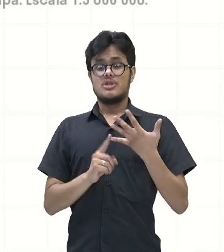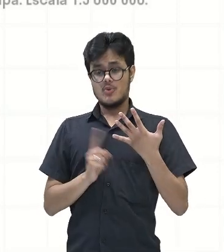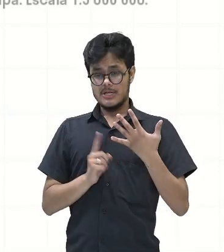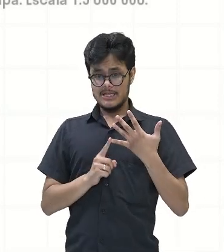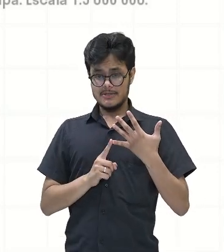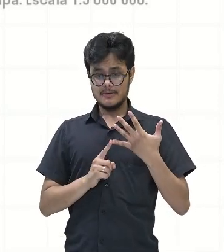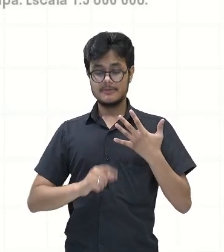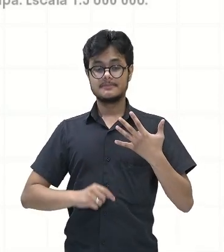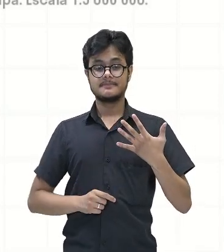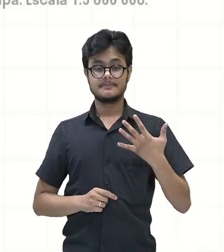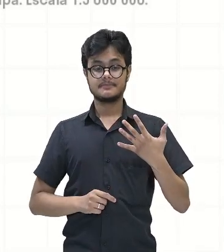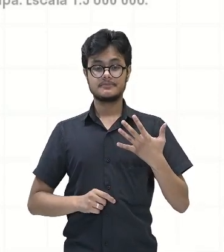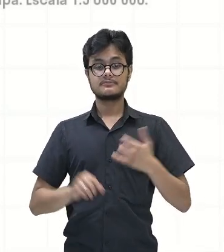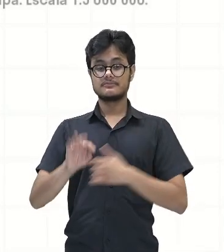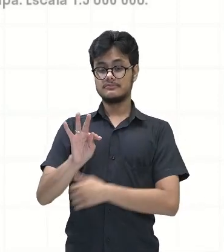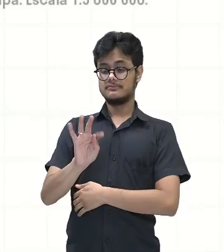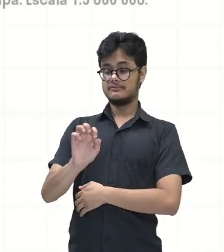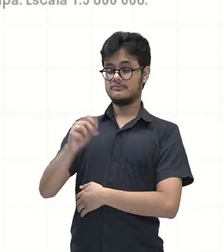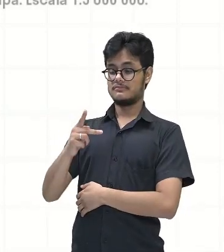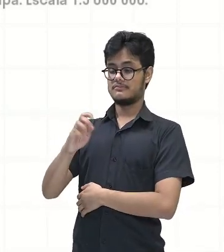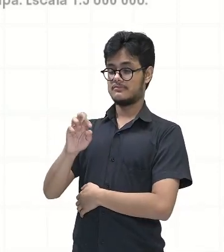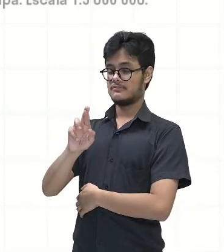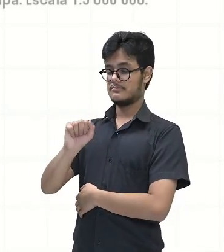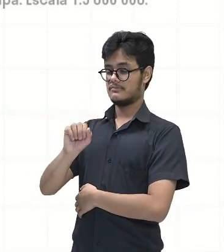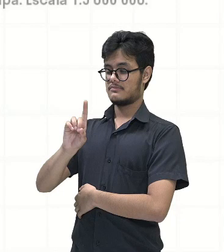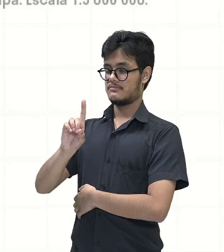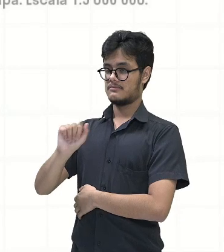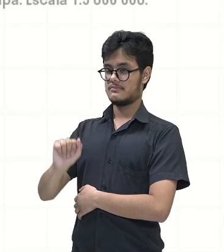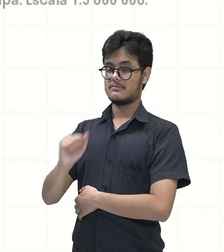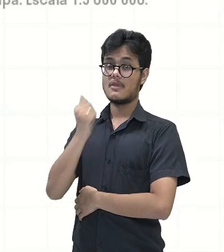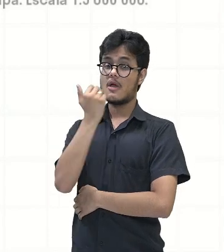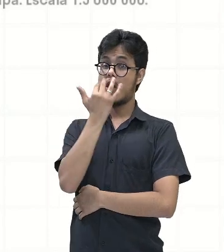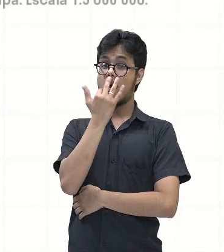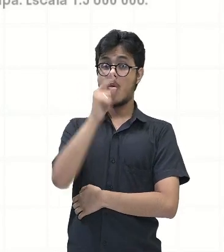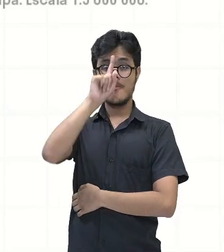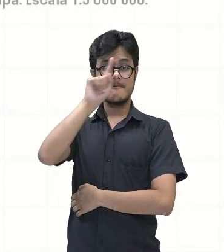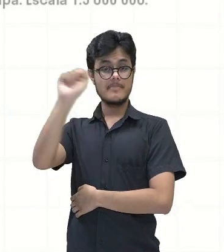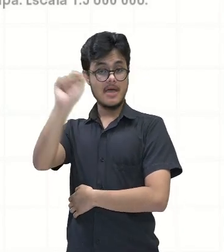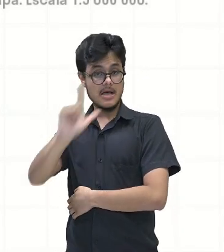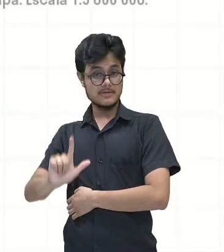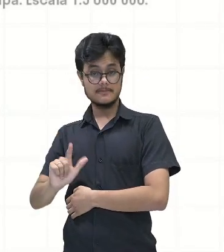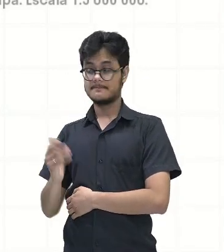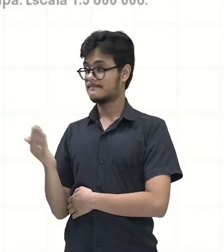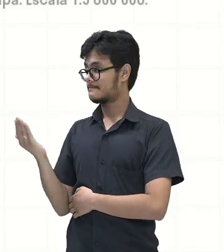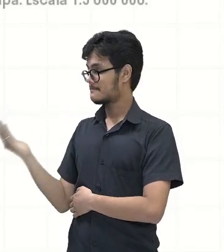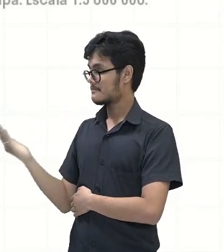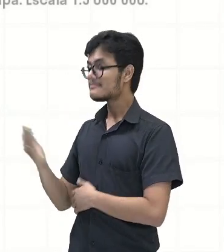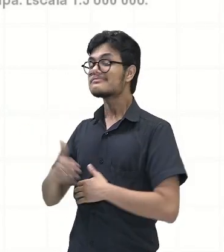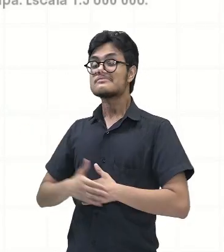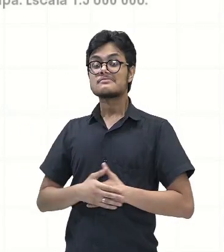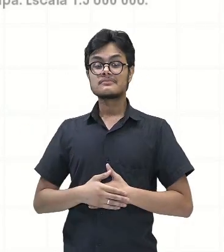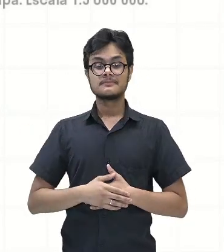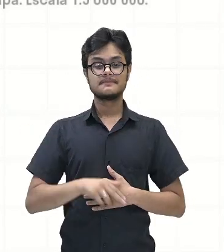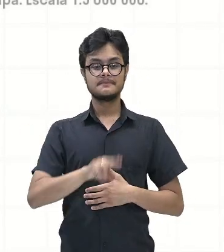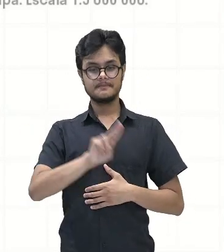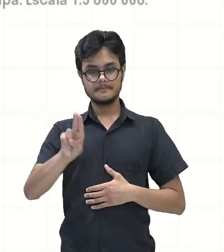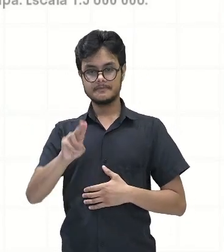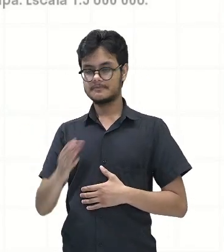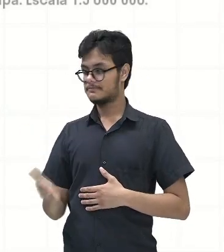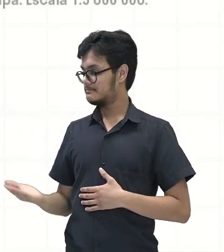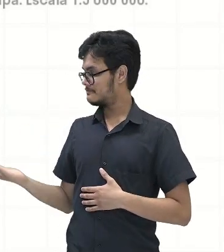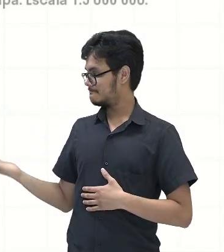compreende essa área azul no nosso mapa. Esse clima também ele é chamado de clima subtropical,